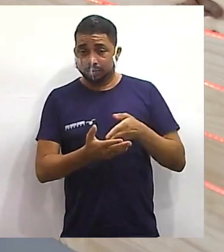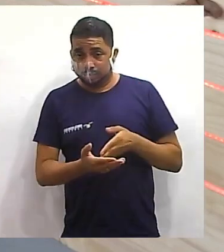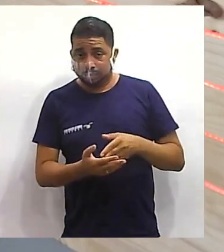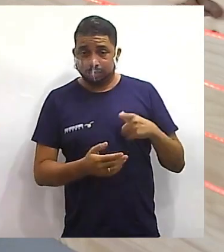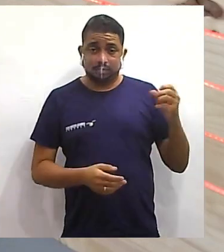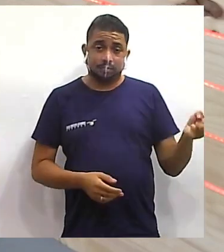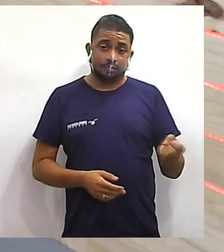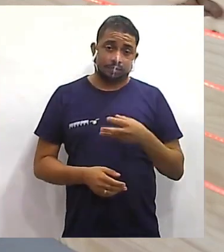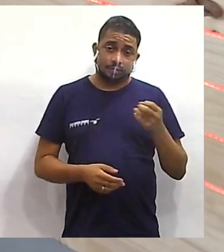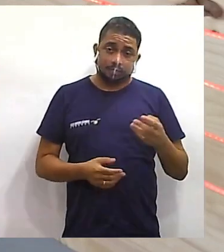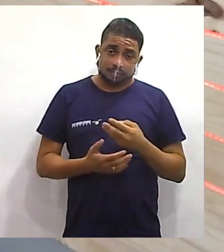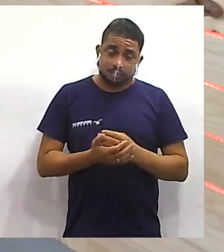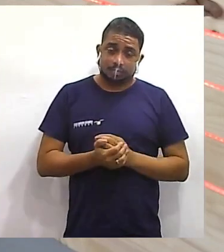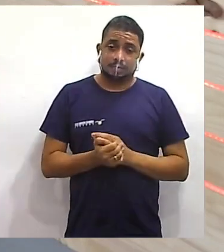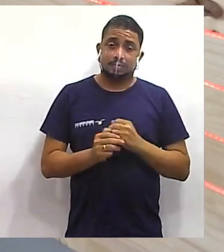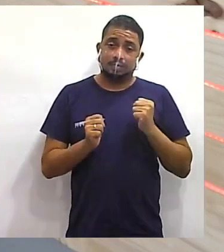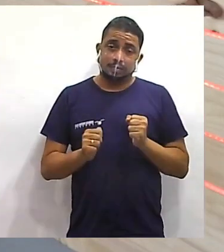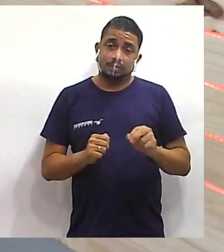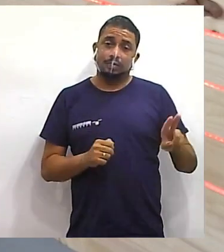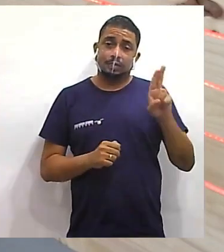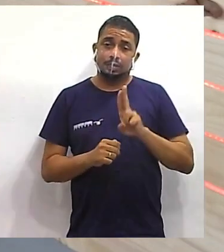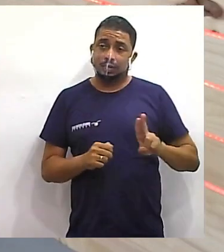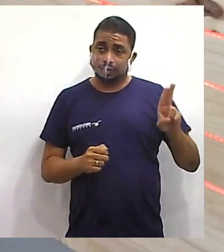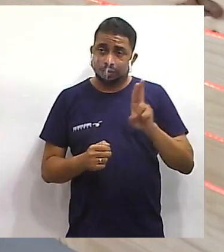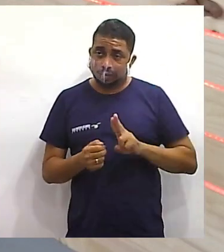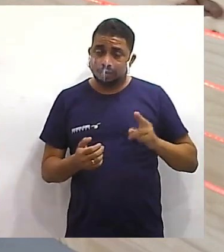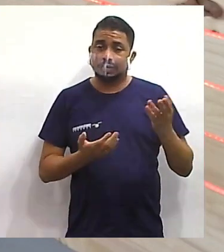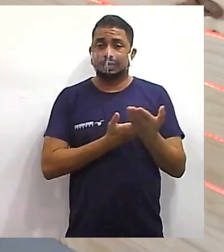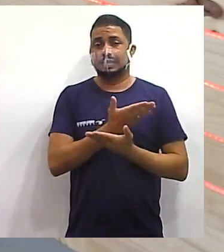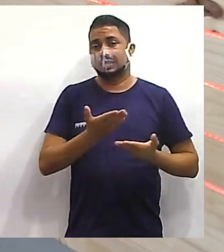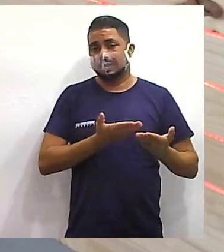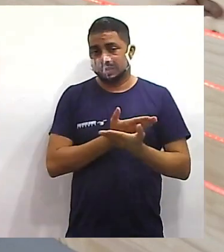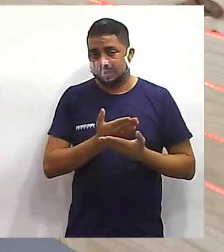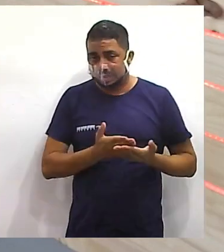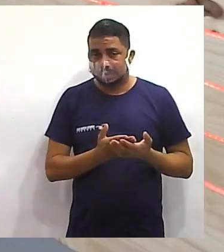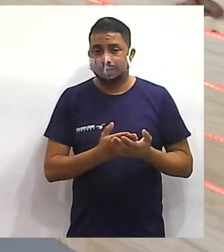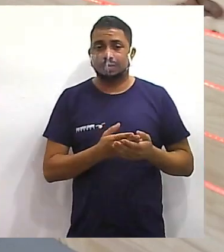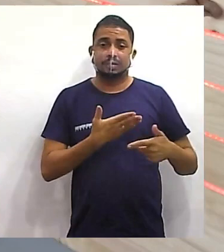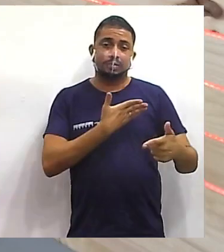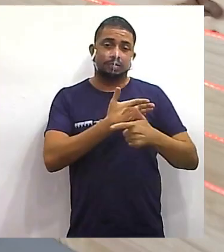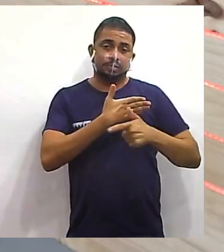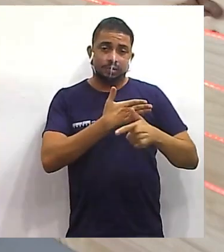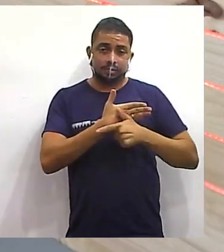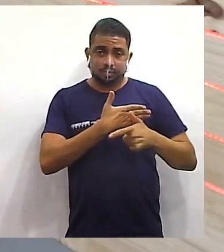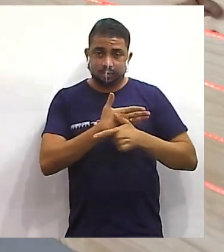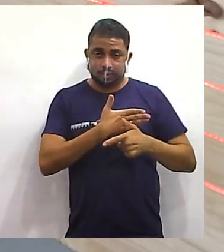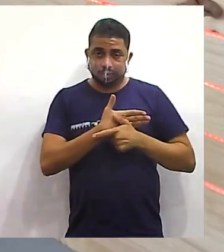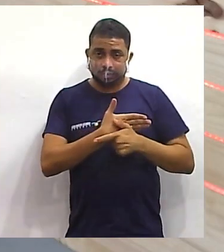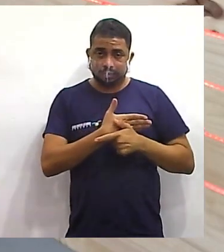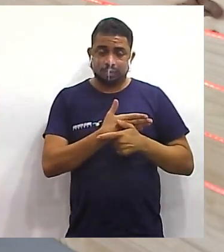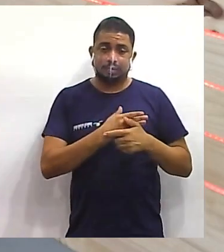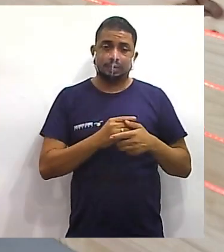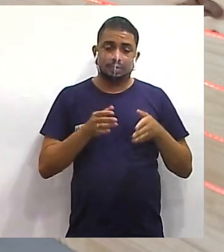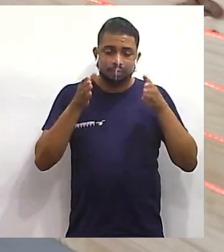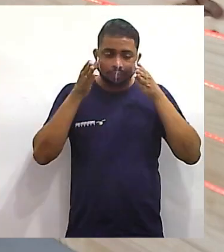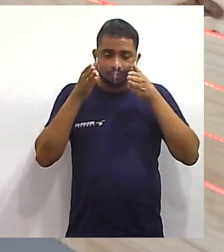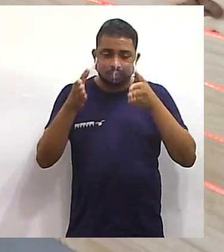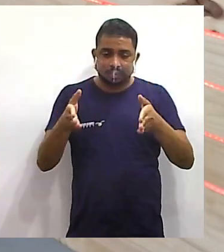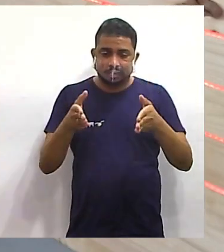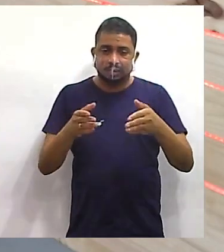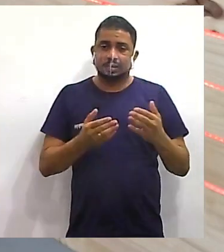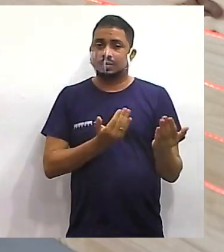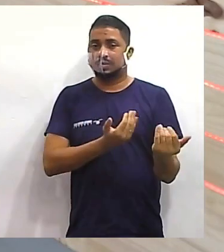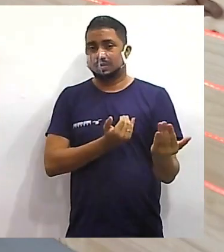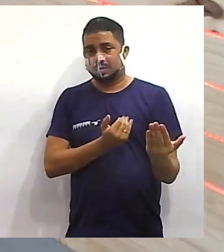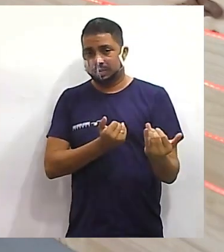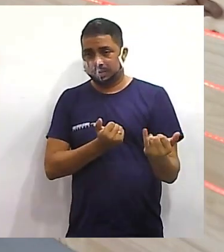nova roupagem, a gente pode até usar esse termo, em relação ao papel, agora a gente vai focar mais assim na questão dos